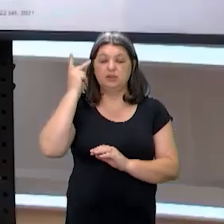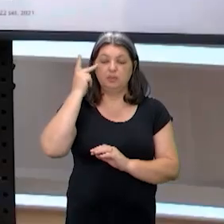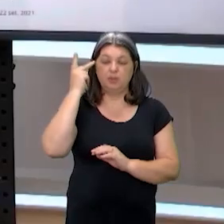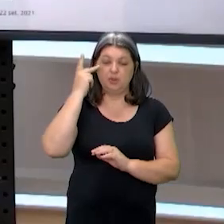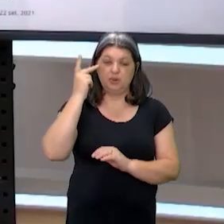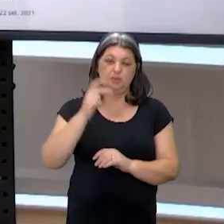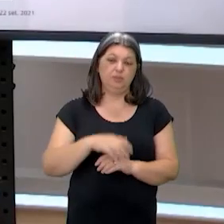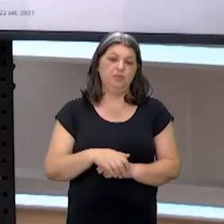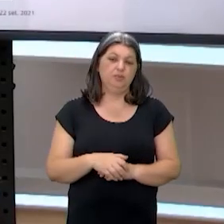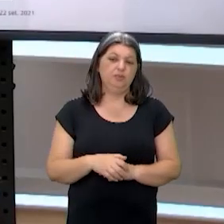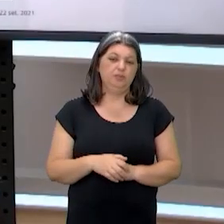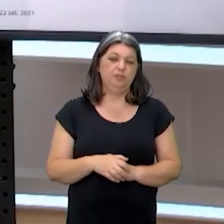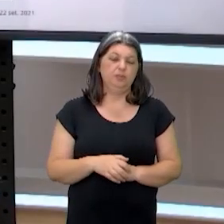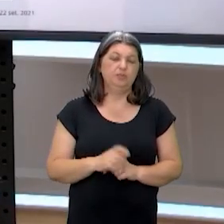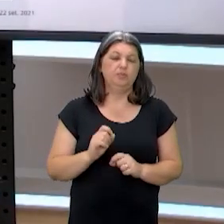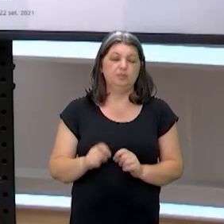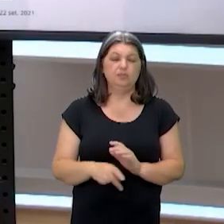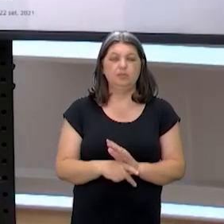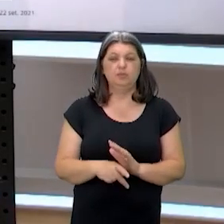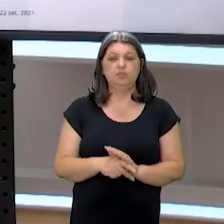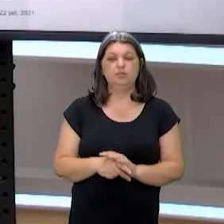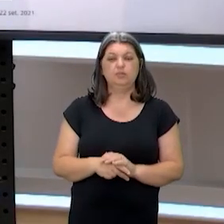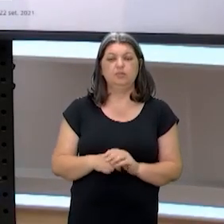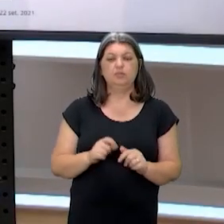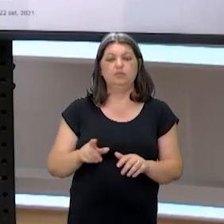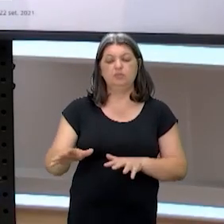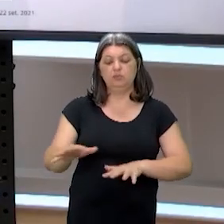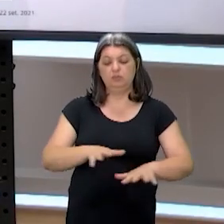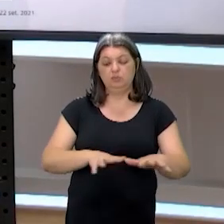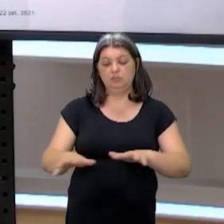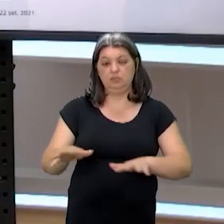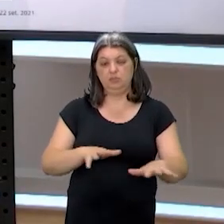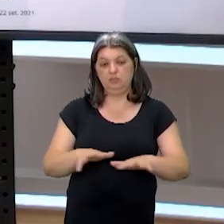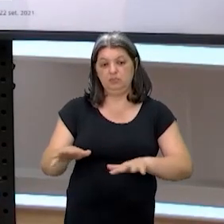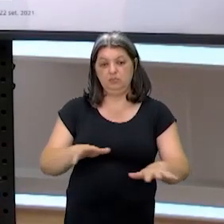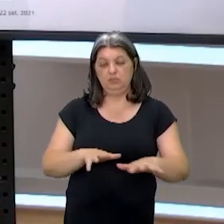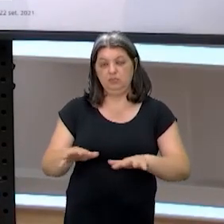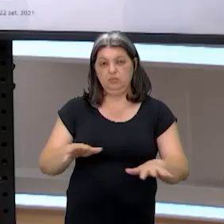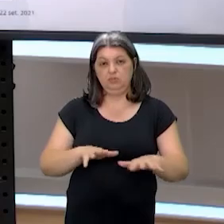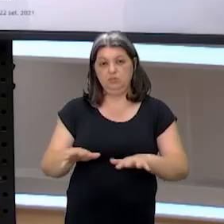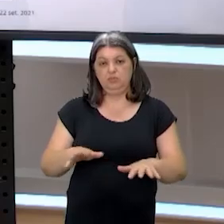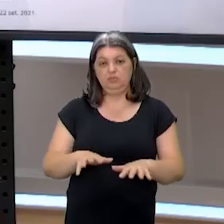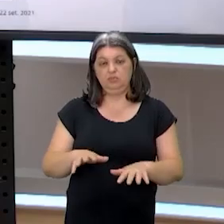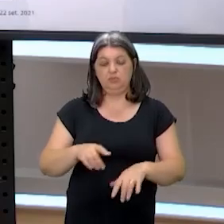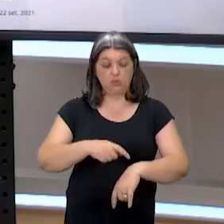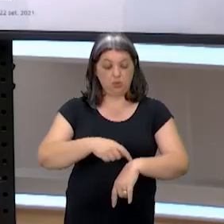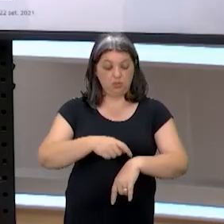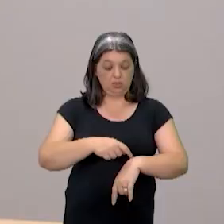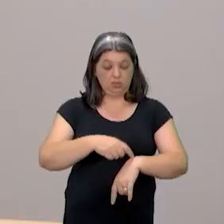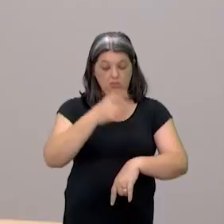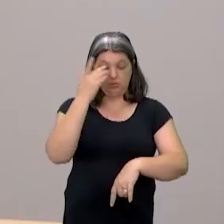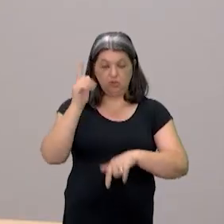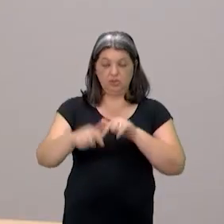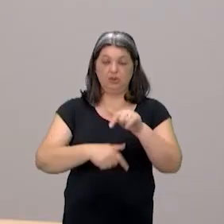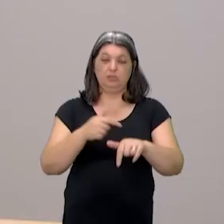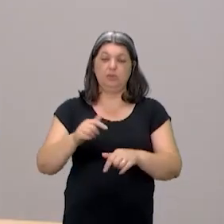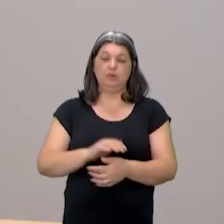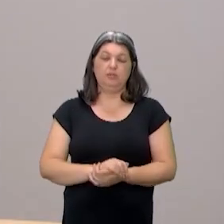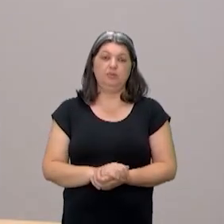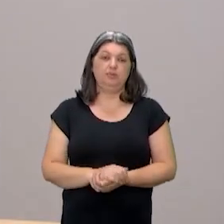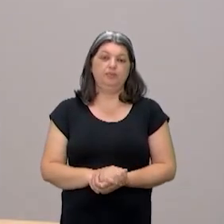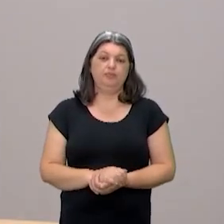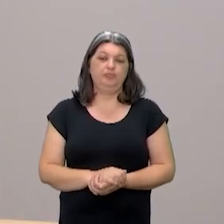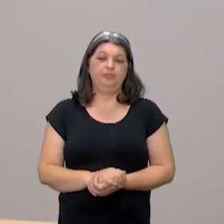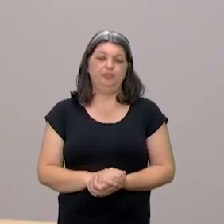aqui que impacta também a questão da mobilidade e do tempo do trabalhador, não é isso? Nossa, mas com certeza, porque